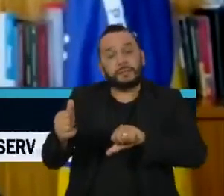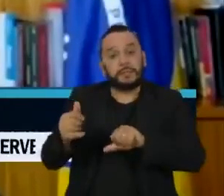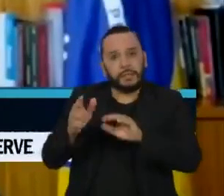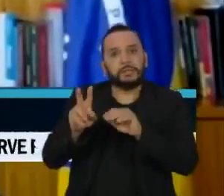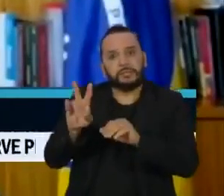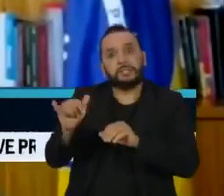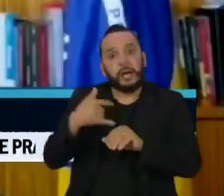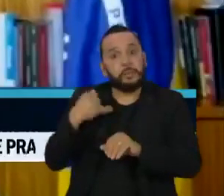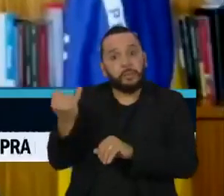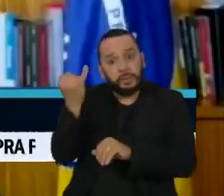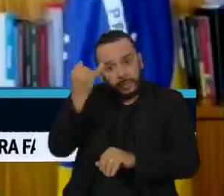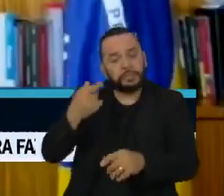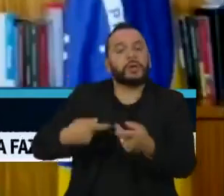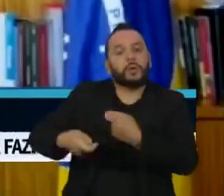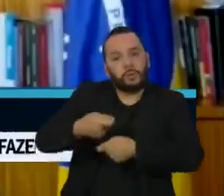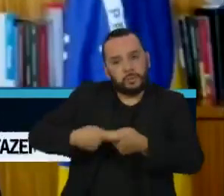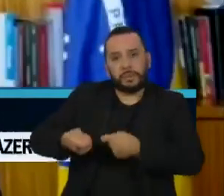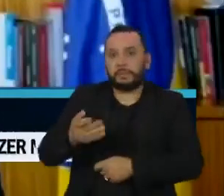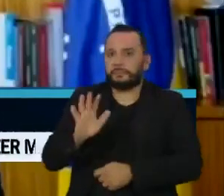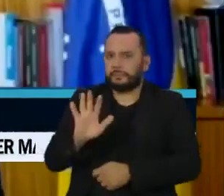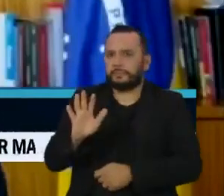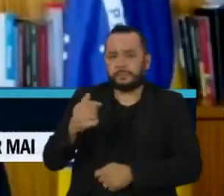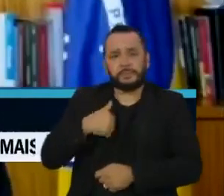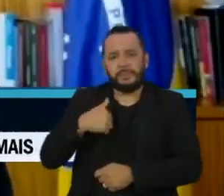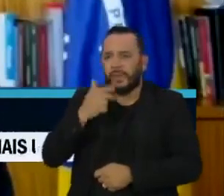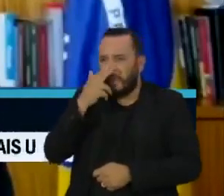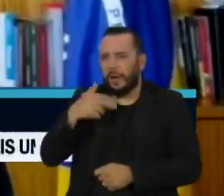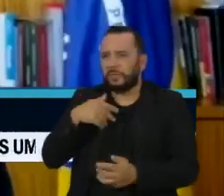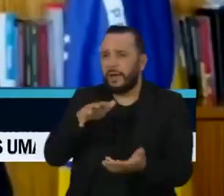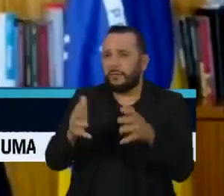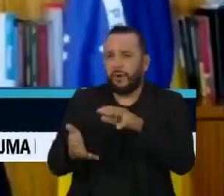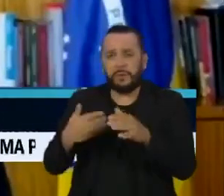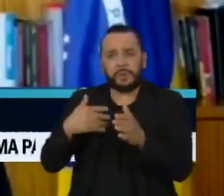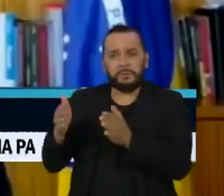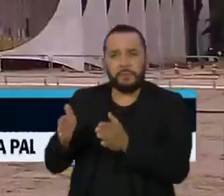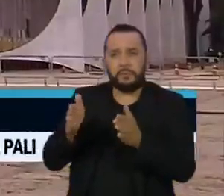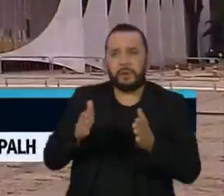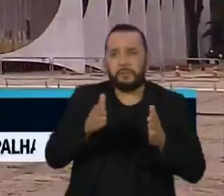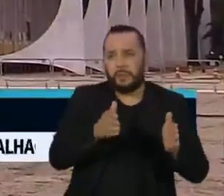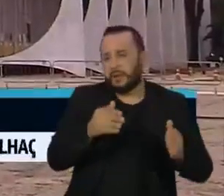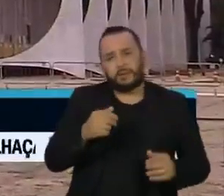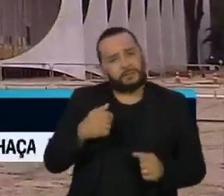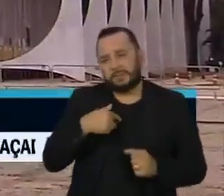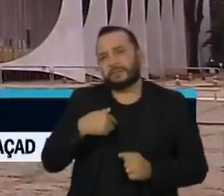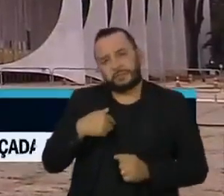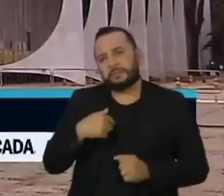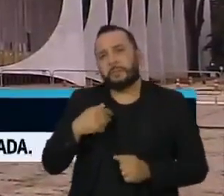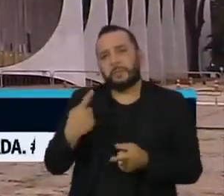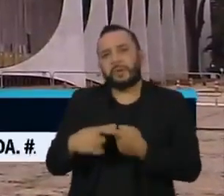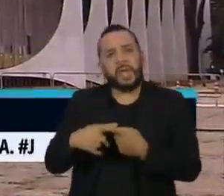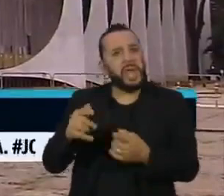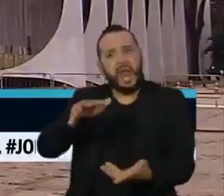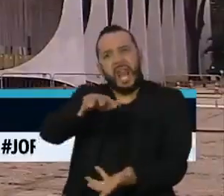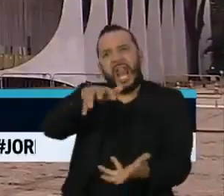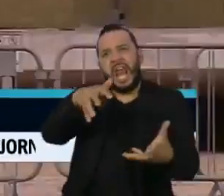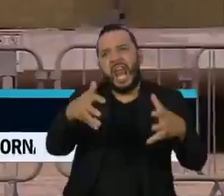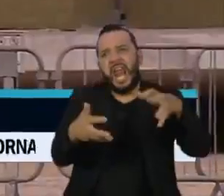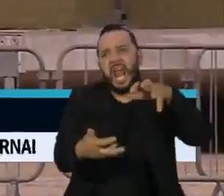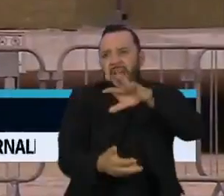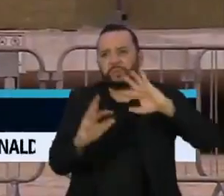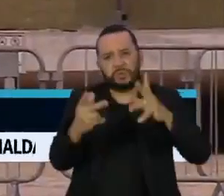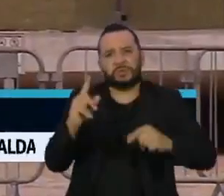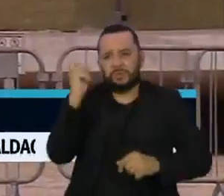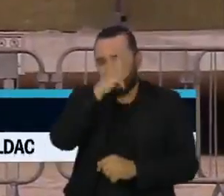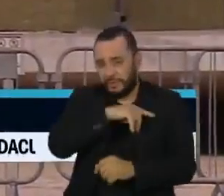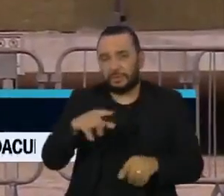a economia. Vai ser de uma vez ou por etapas? Eu acho impossível fazer de uma vez. A pressão pelo parcelamento dos